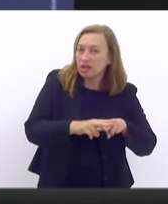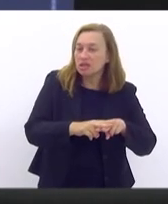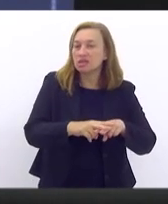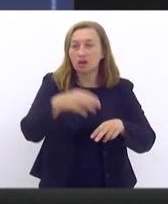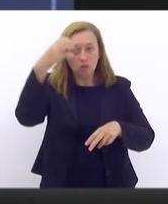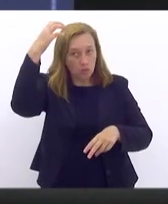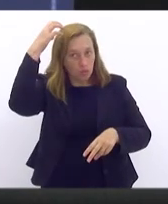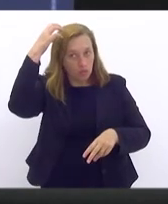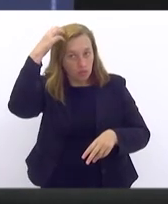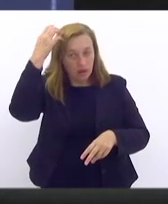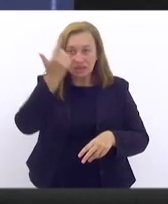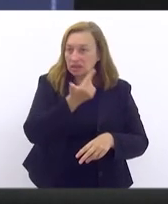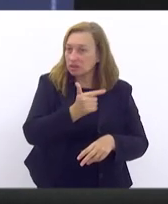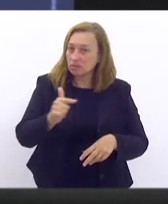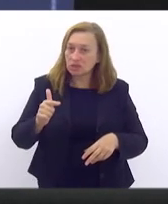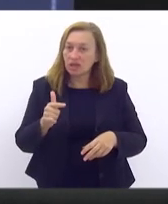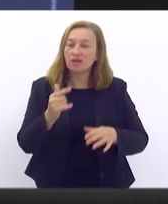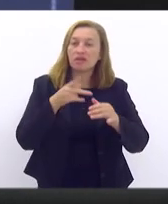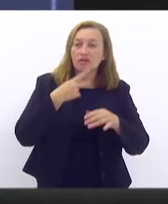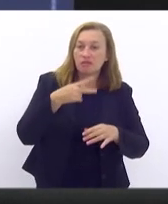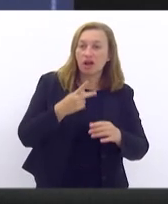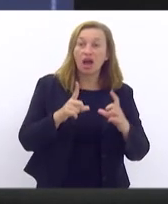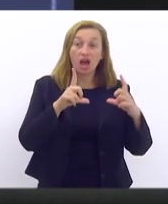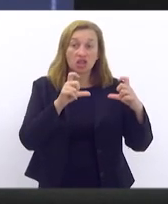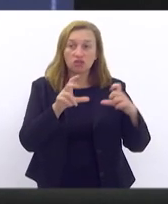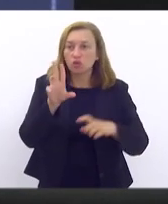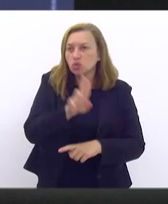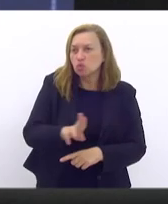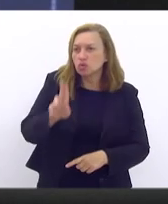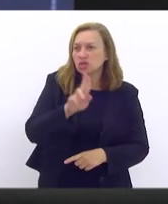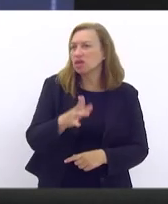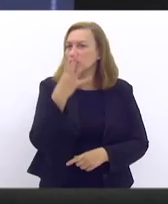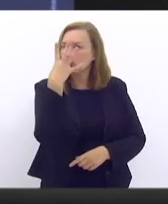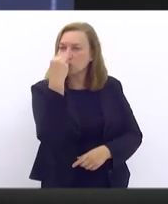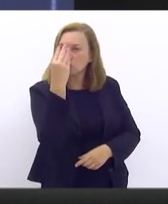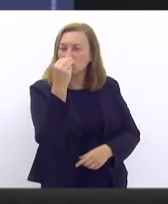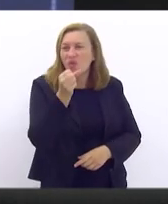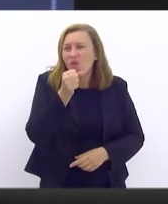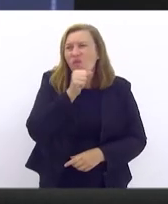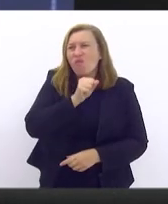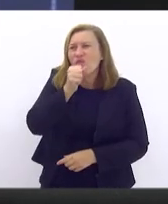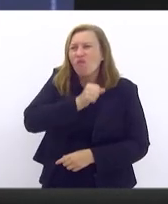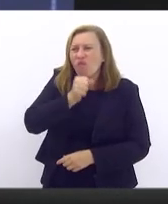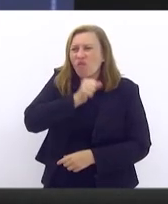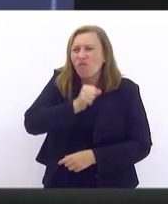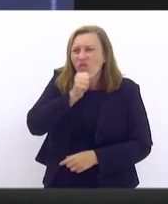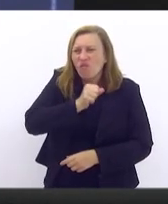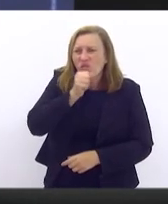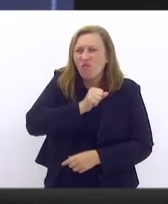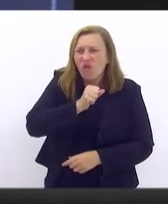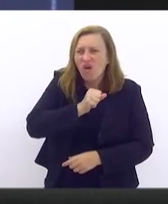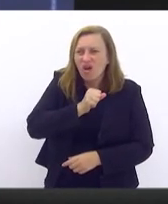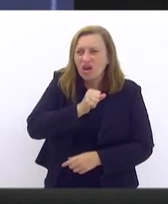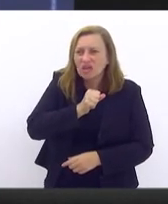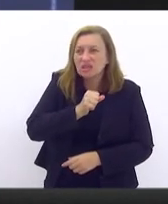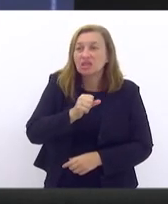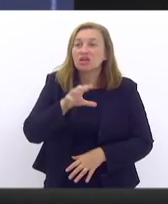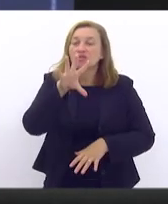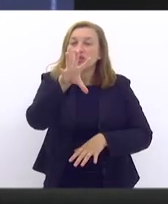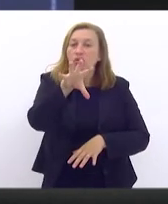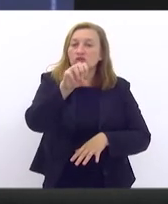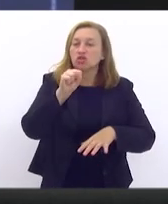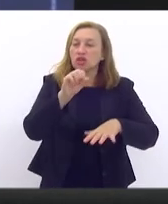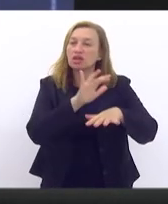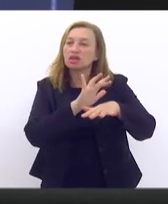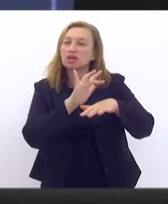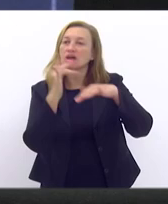injustamente, elas comentam. As fotos utilizadas para o reconhecimento eram antigas e foram retiradas da